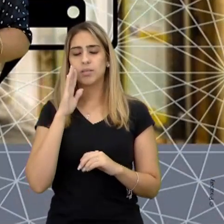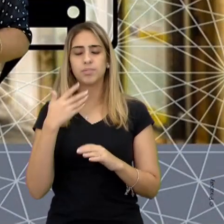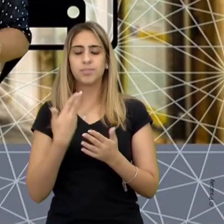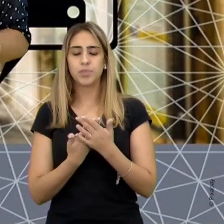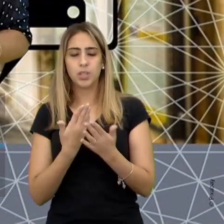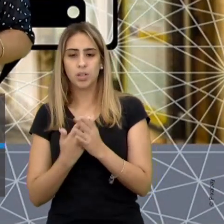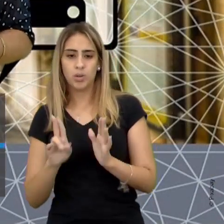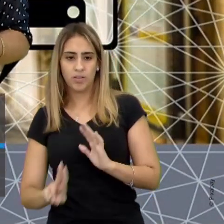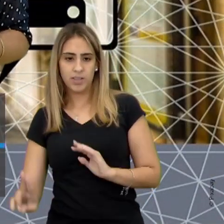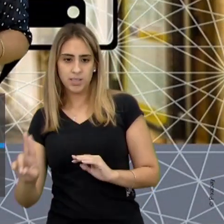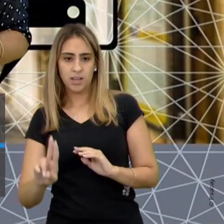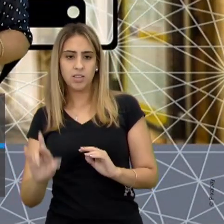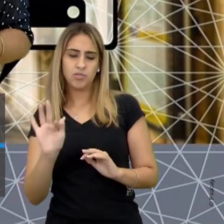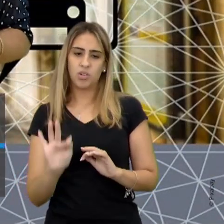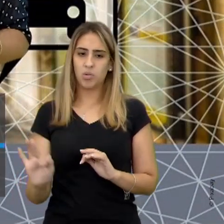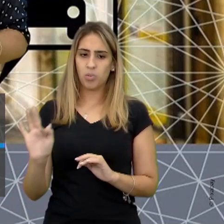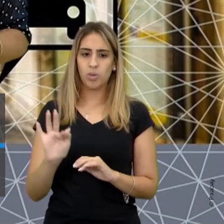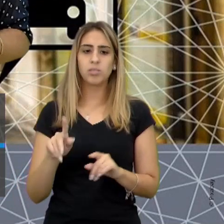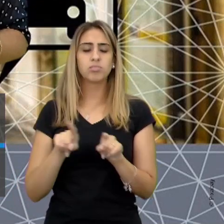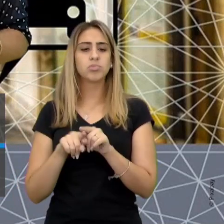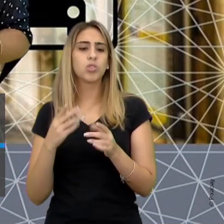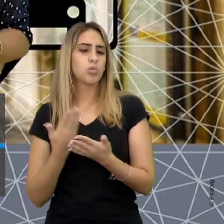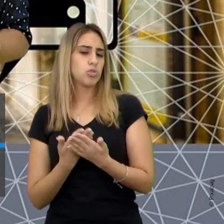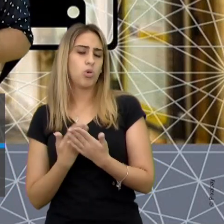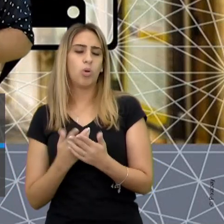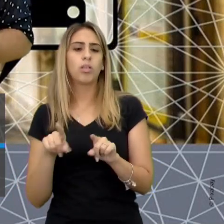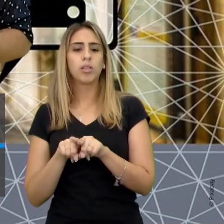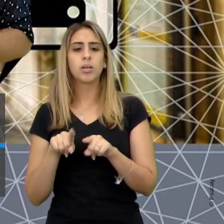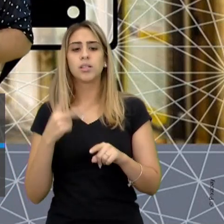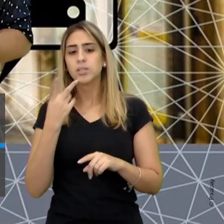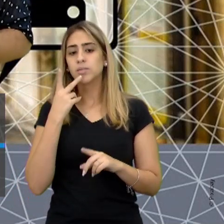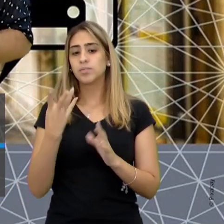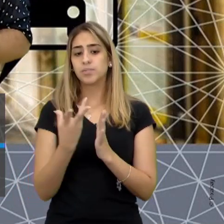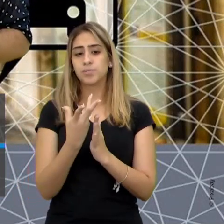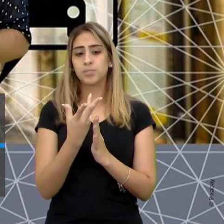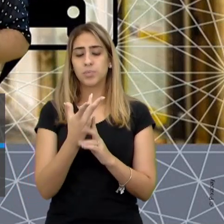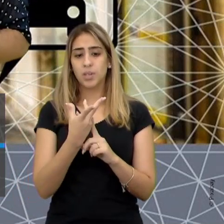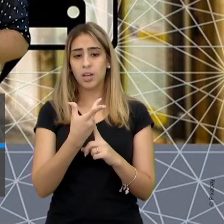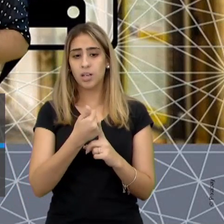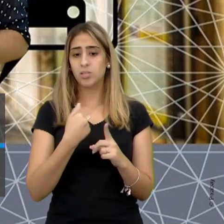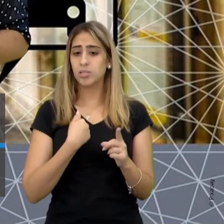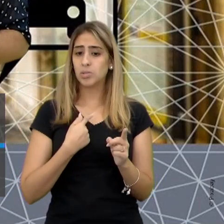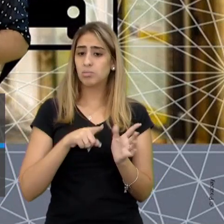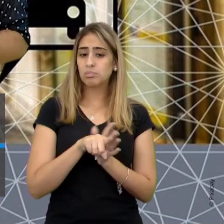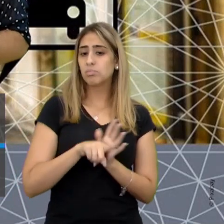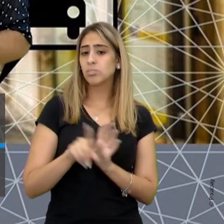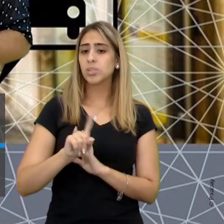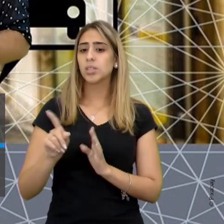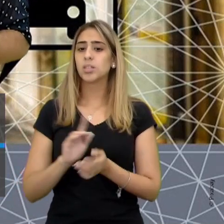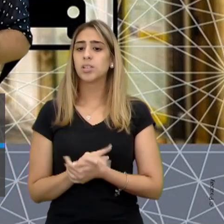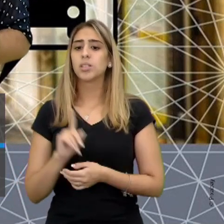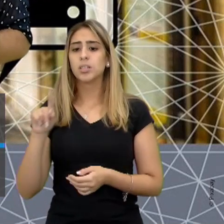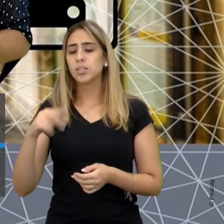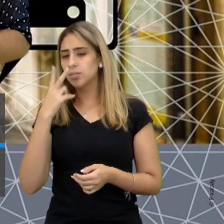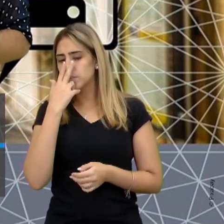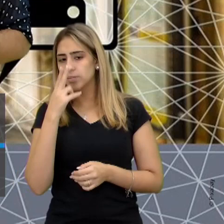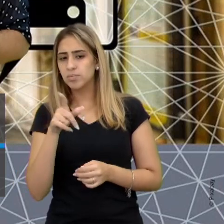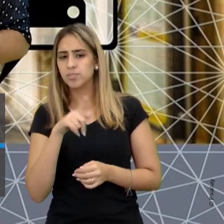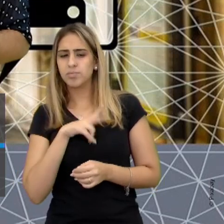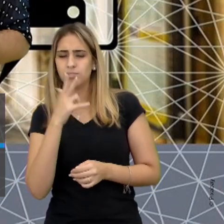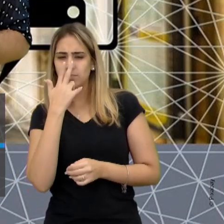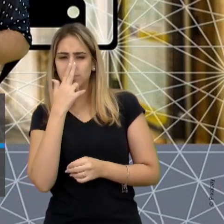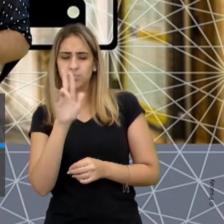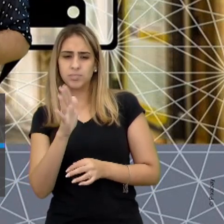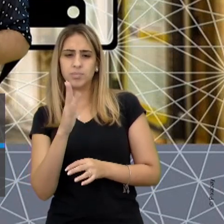nível, né, que você está falando, como é parte da arte, eu não me apropriei tanto, mas eu diria que tem regra, eu diria